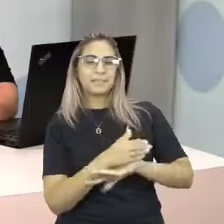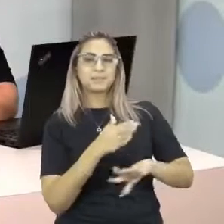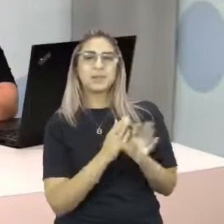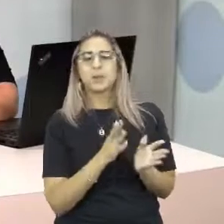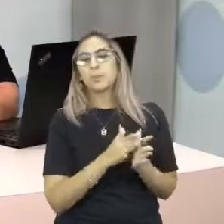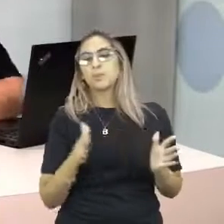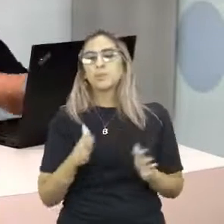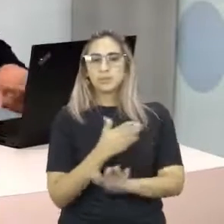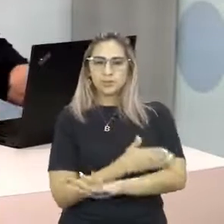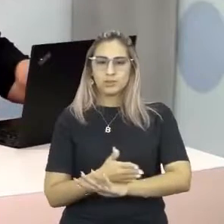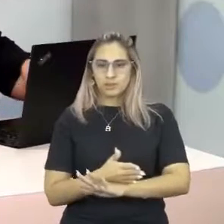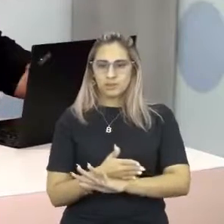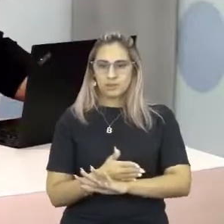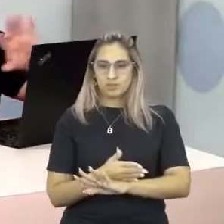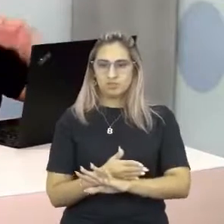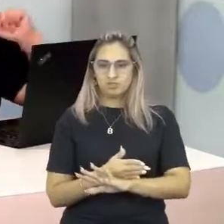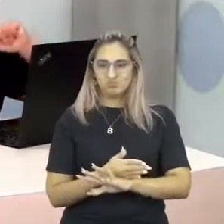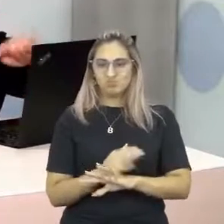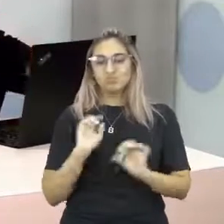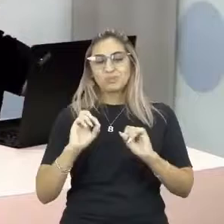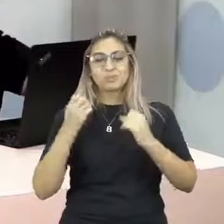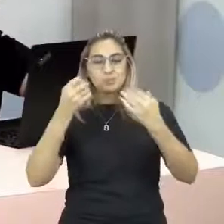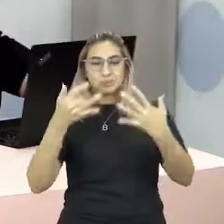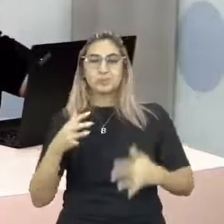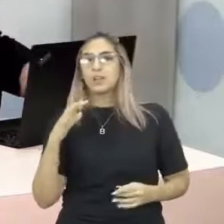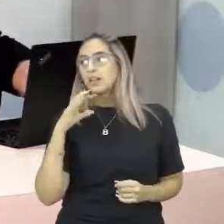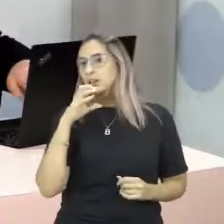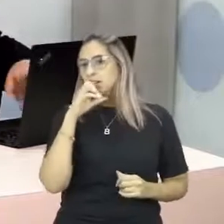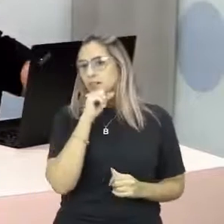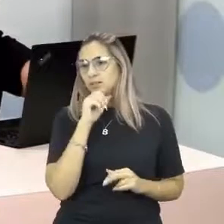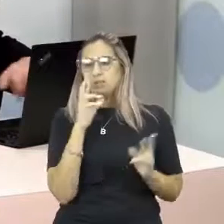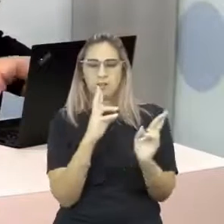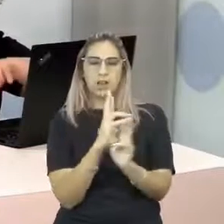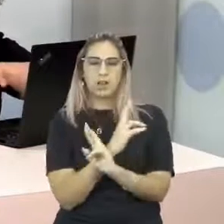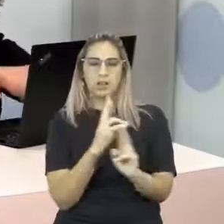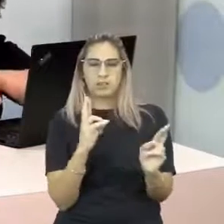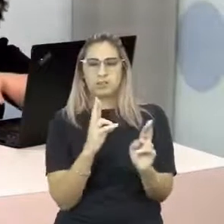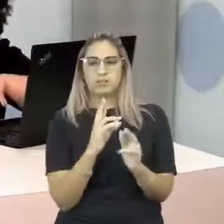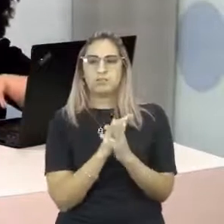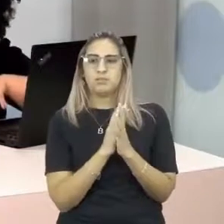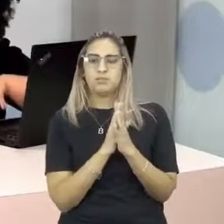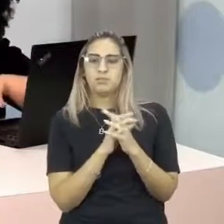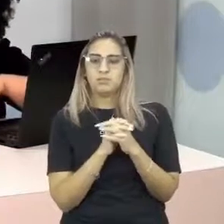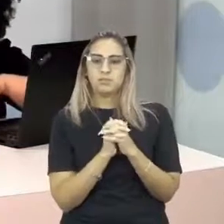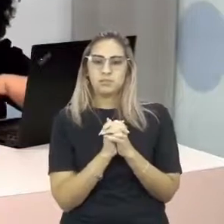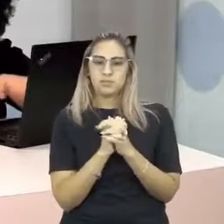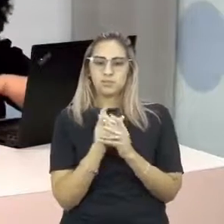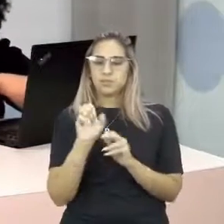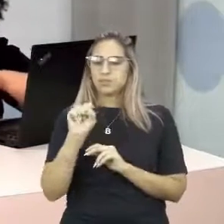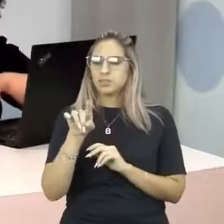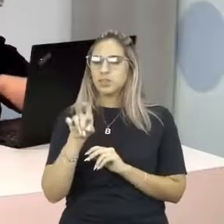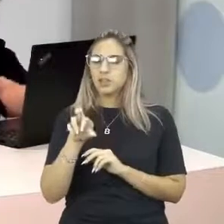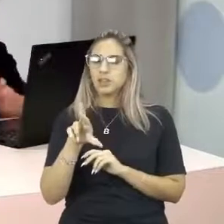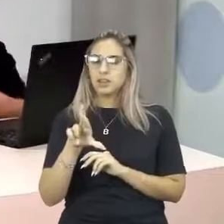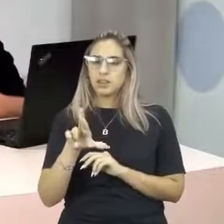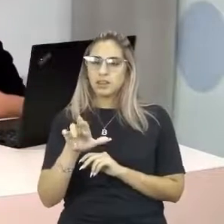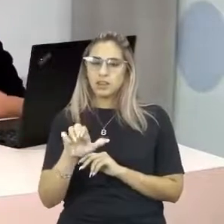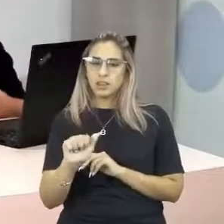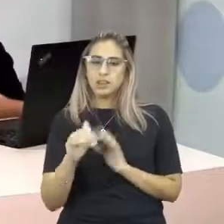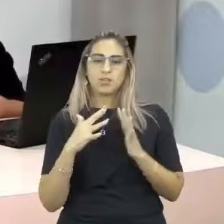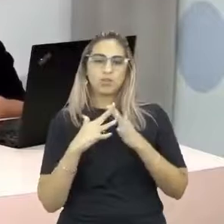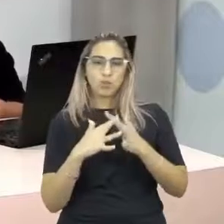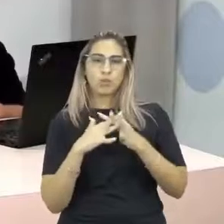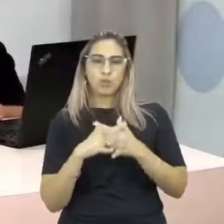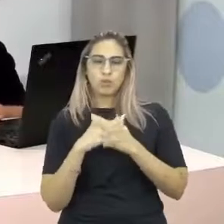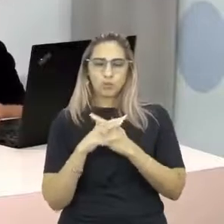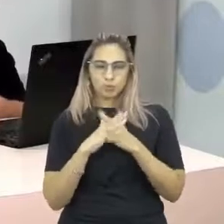processo inicial. E aí eu quero só voltar um pouquinho em relação a Sandra falou sim que ficaram confusos a relação